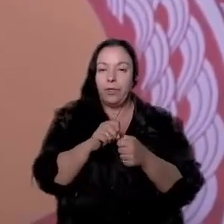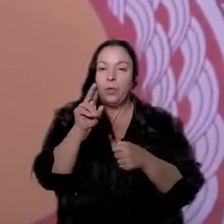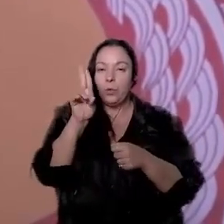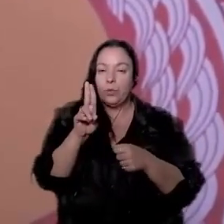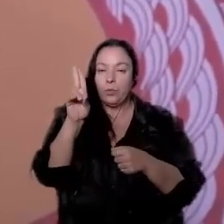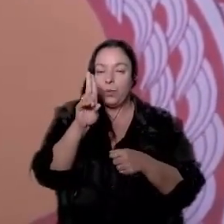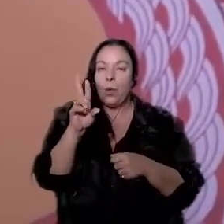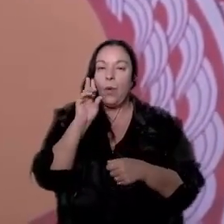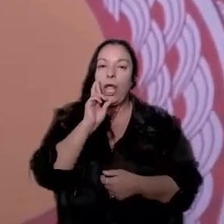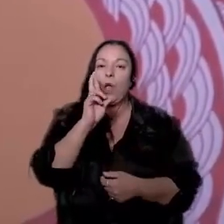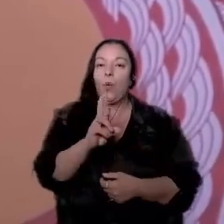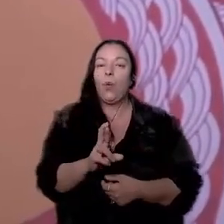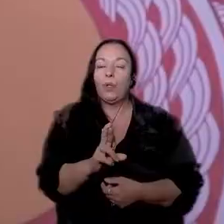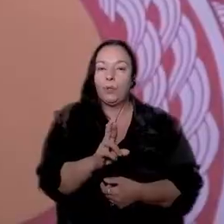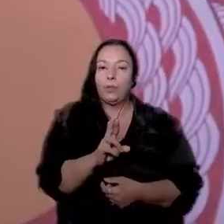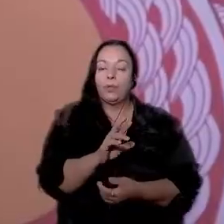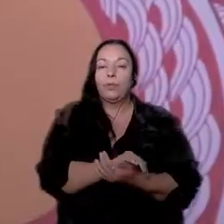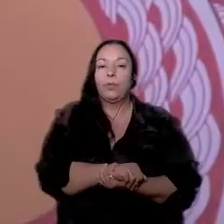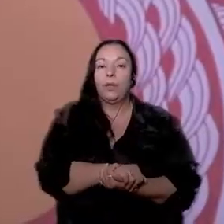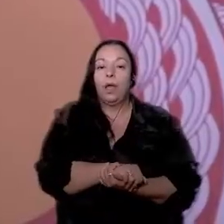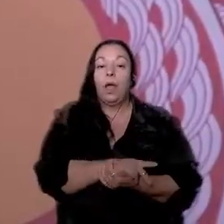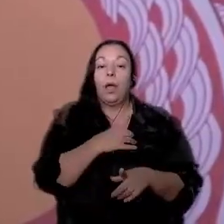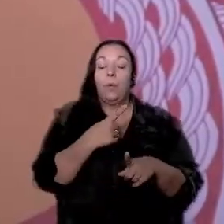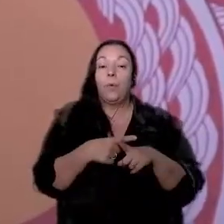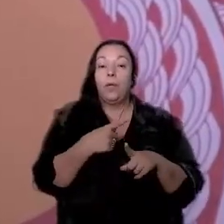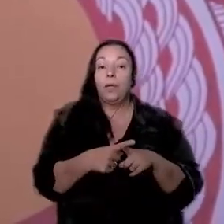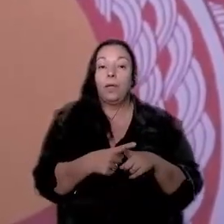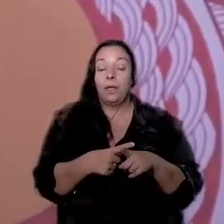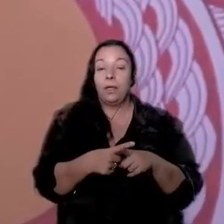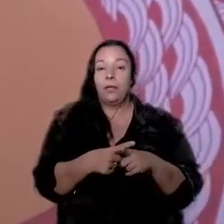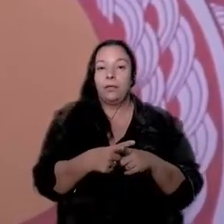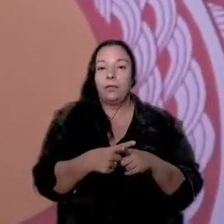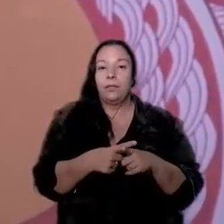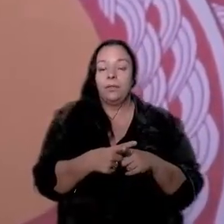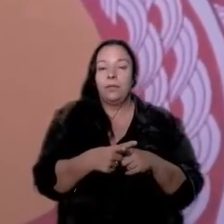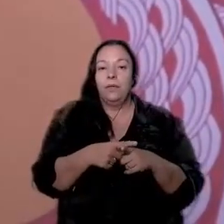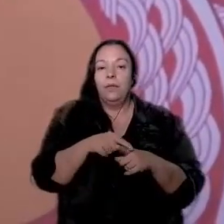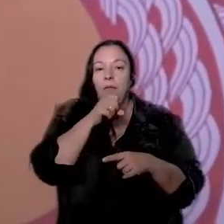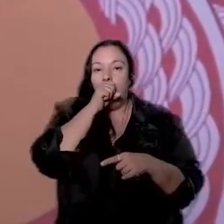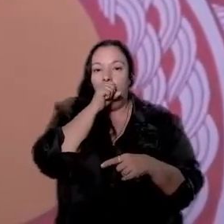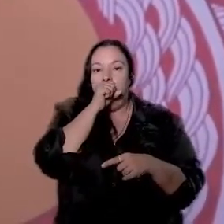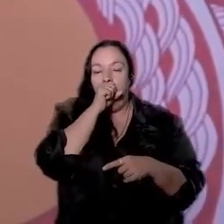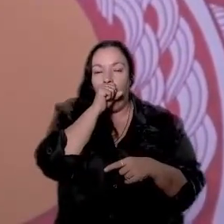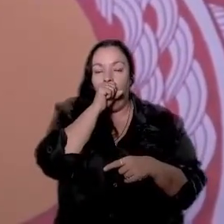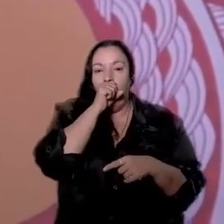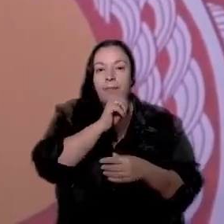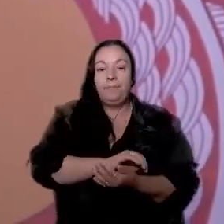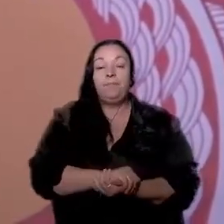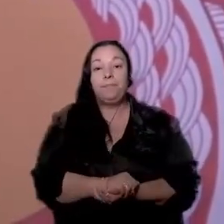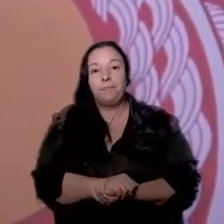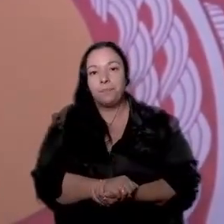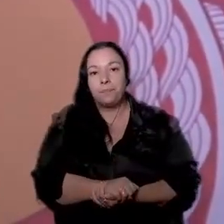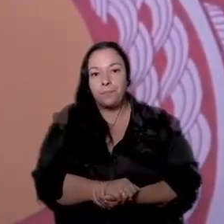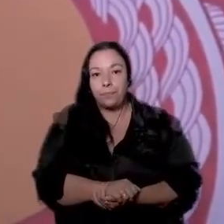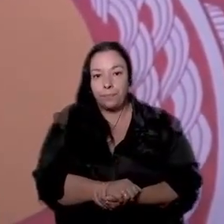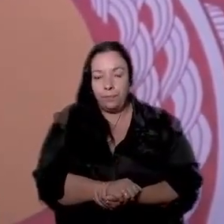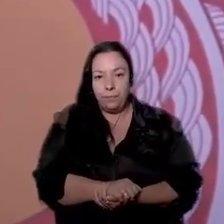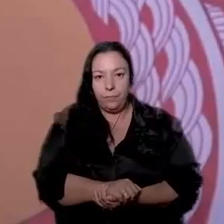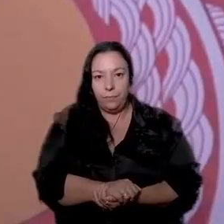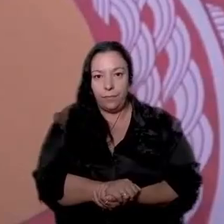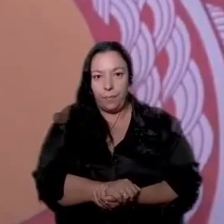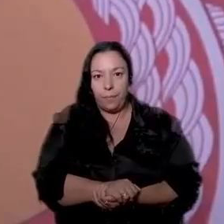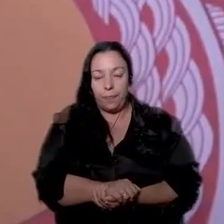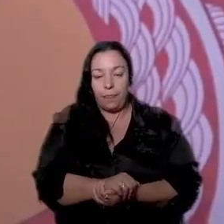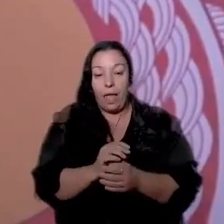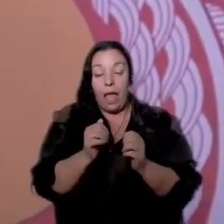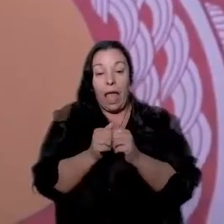E, para isso, como é que isso acontece? Por que eles conseguem acessar? A Sueli fez essa pergunta da questão da formação. Não adianta a